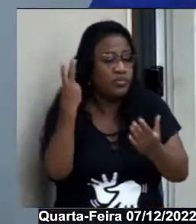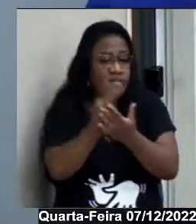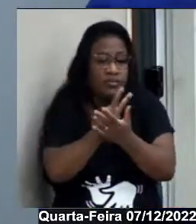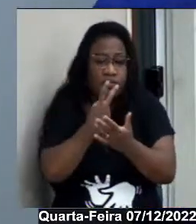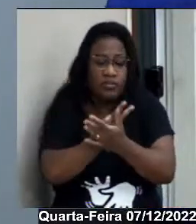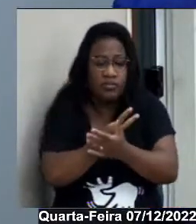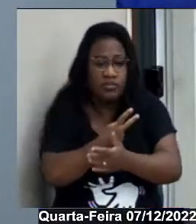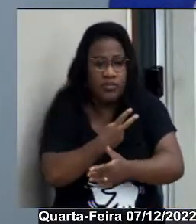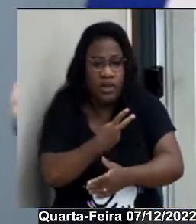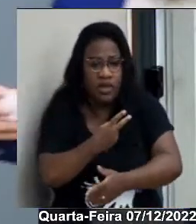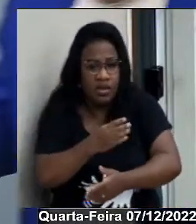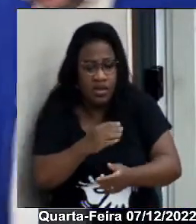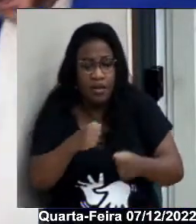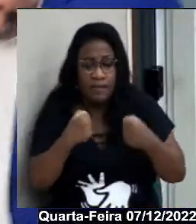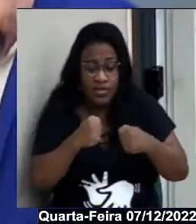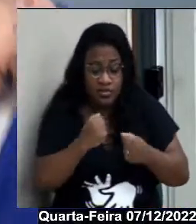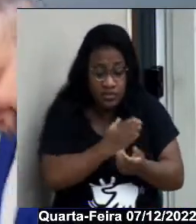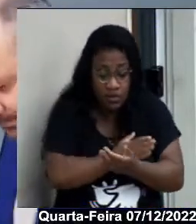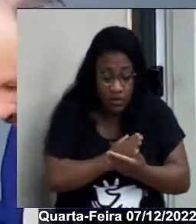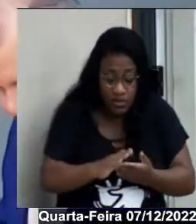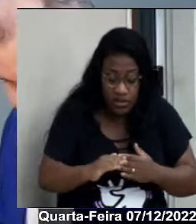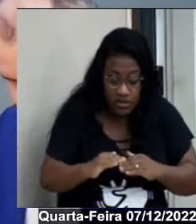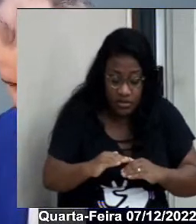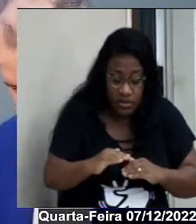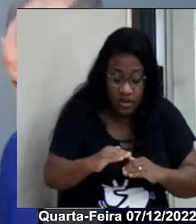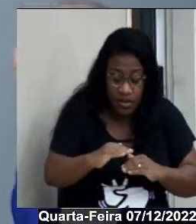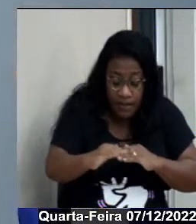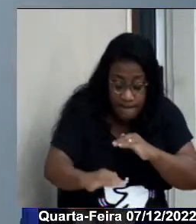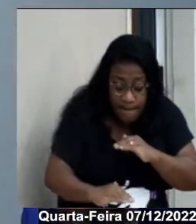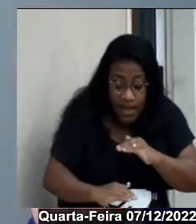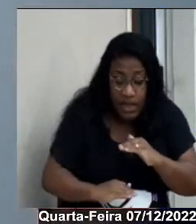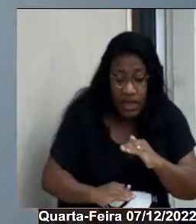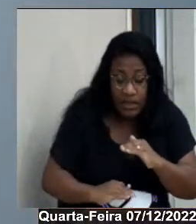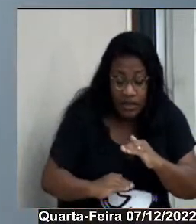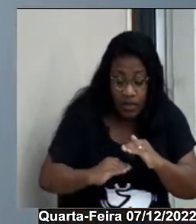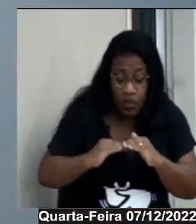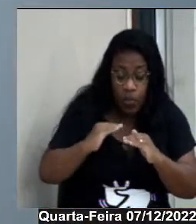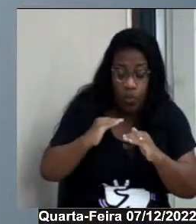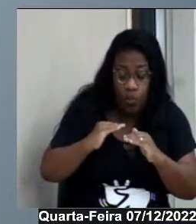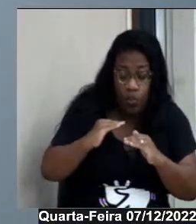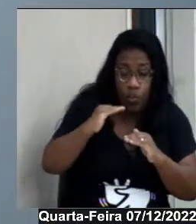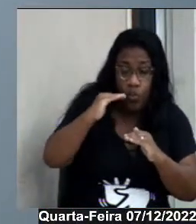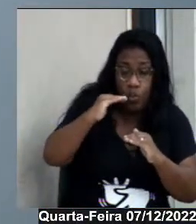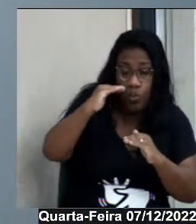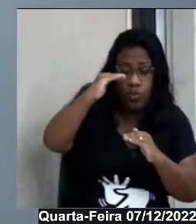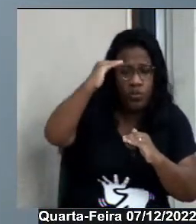saltando toda a hierarquia e o grau de promoção.